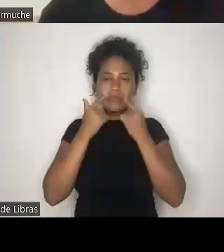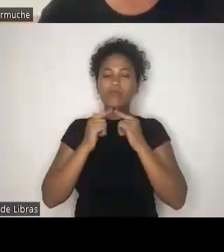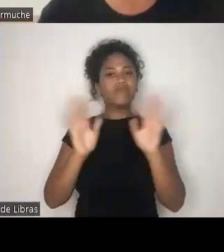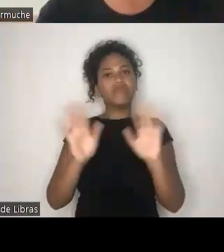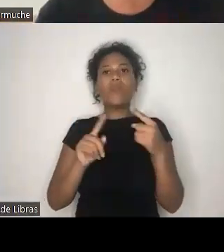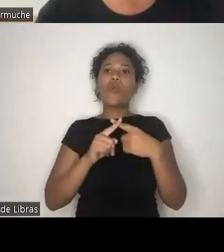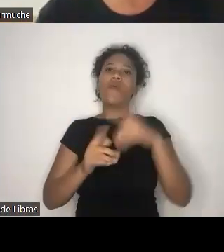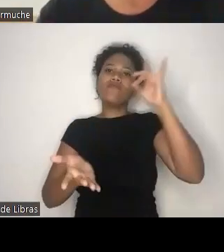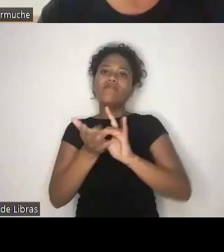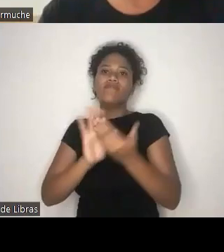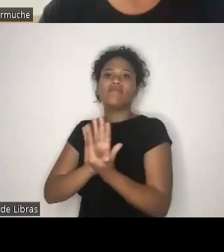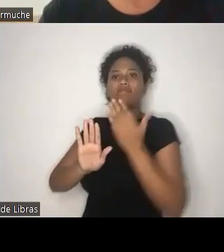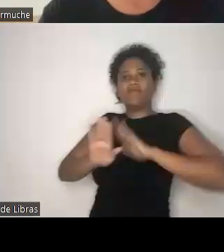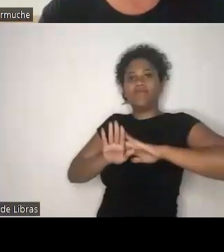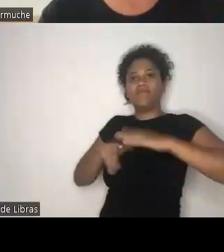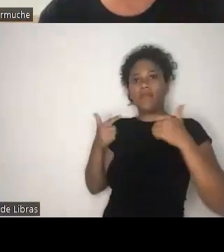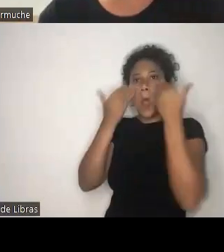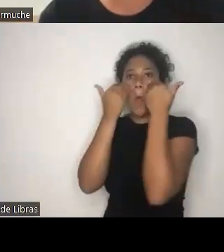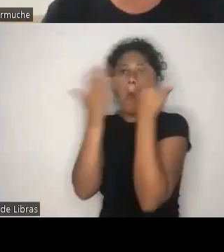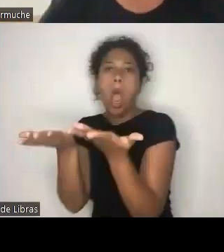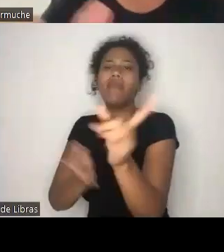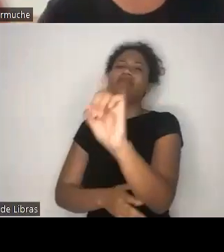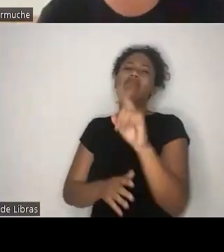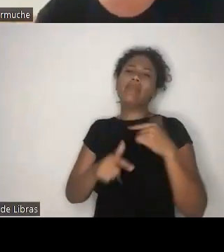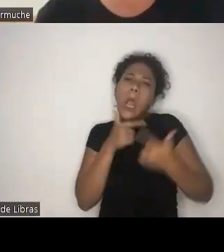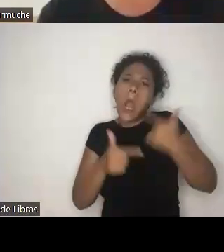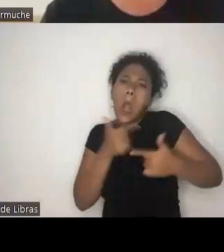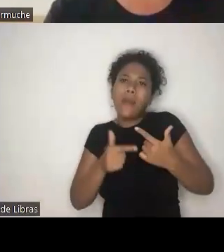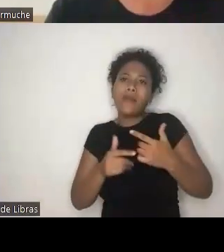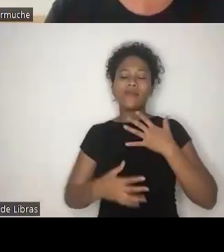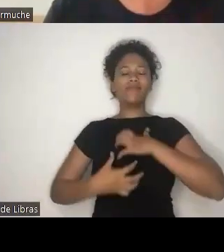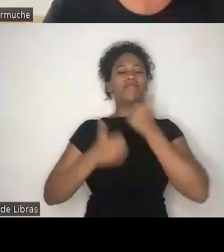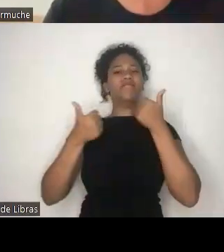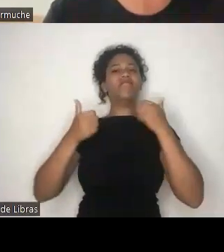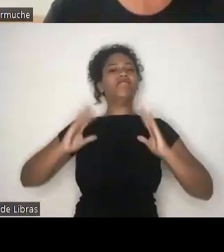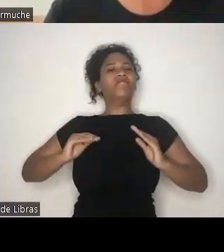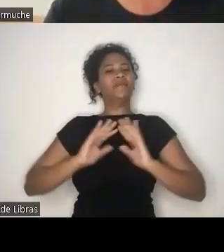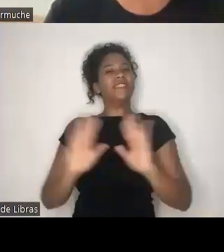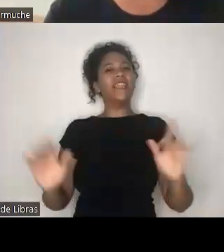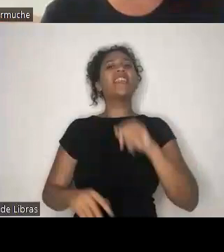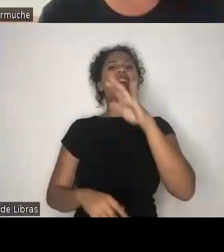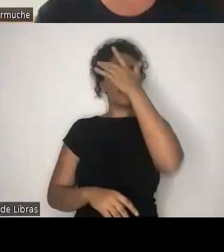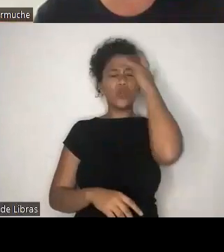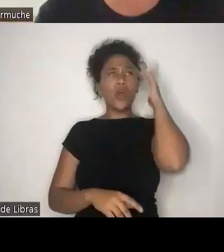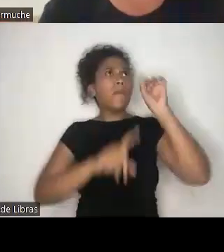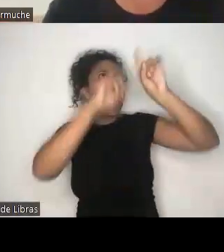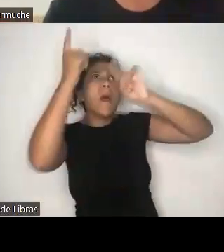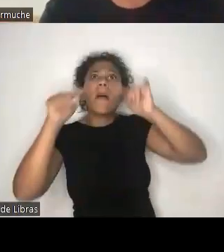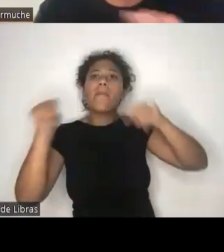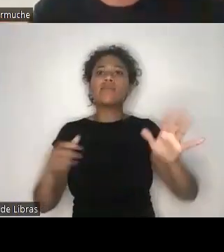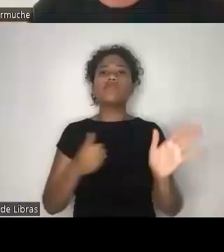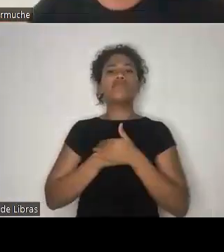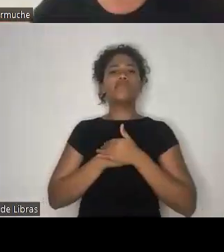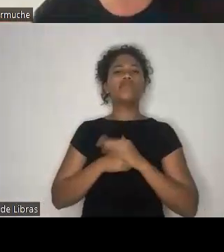backstage e me sinto muito bem assim e quem é esse cara que tá ali fazendo essas coisas tá sempre meio escondido